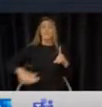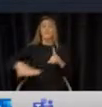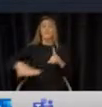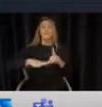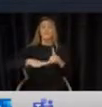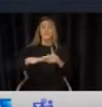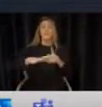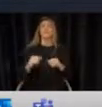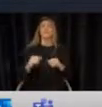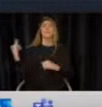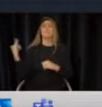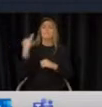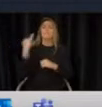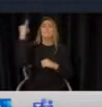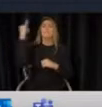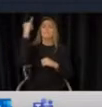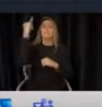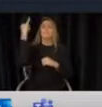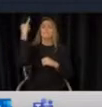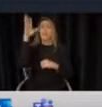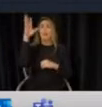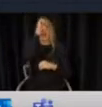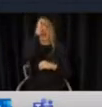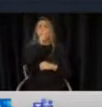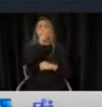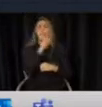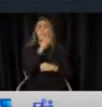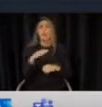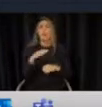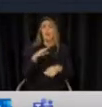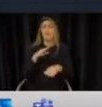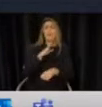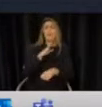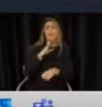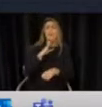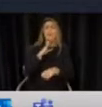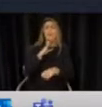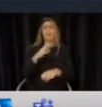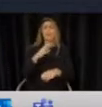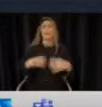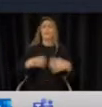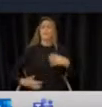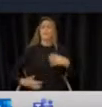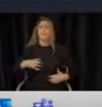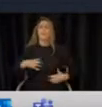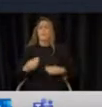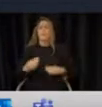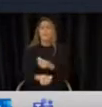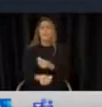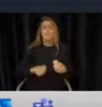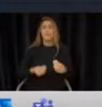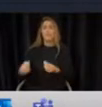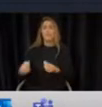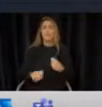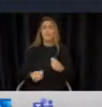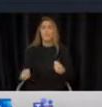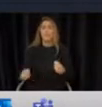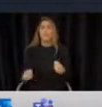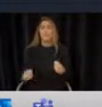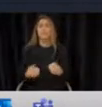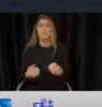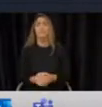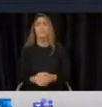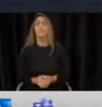transplante. Então, eu vou mostrar para vocês como que funciona esse programa, desde como que está organizado o Sistema Nacional, para onde